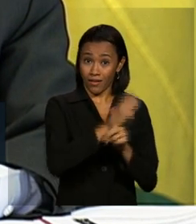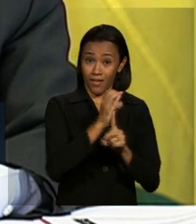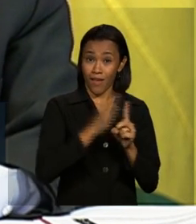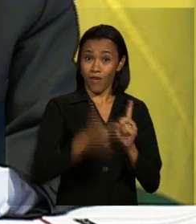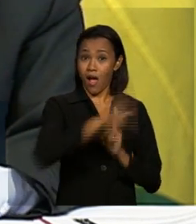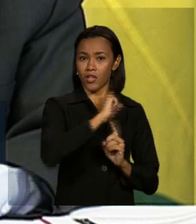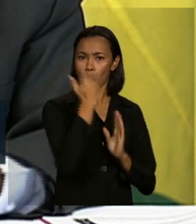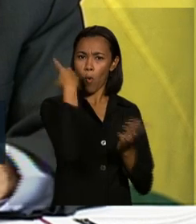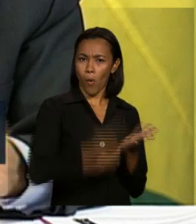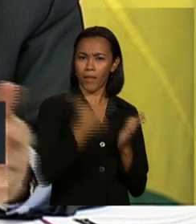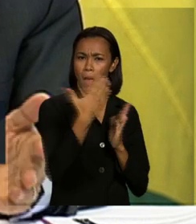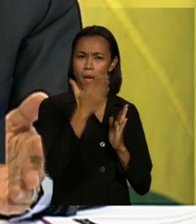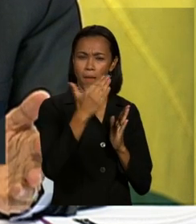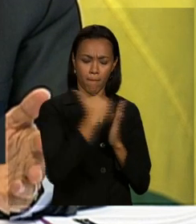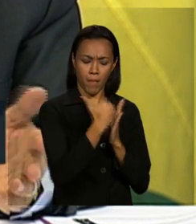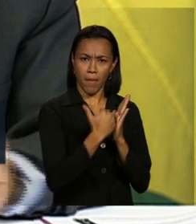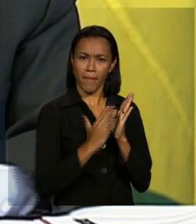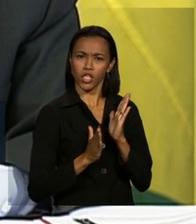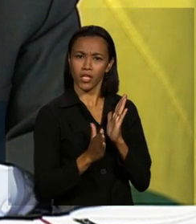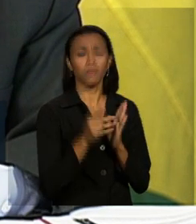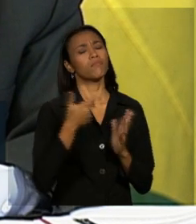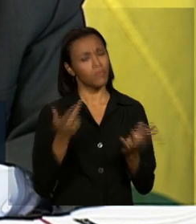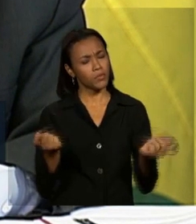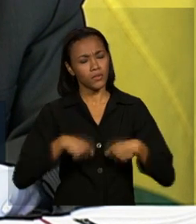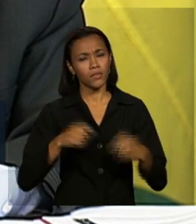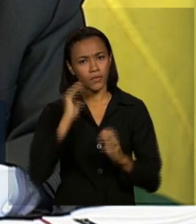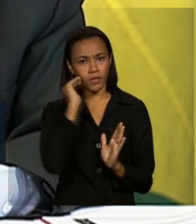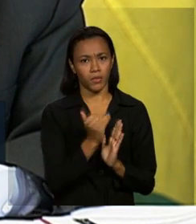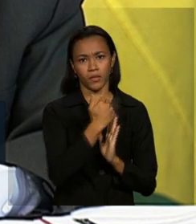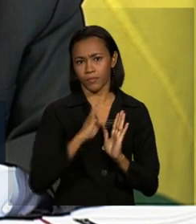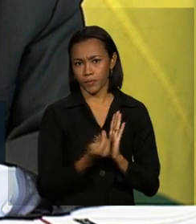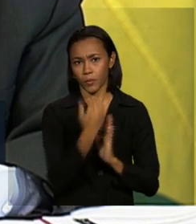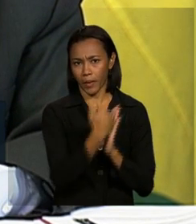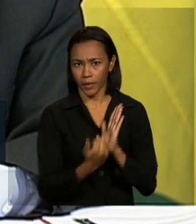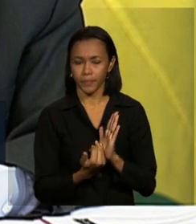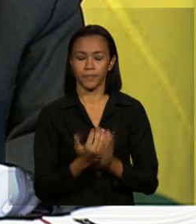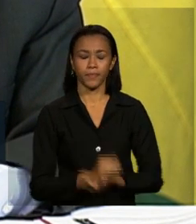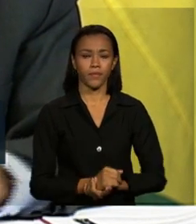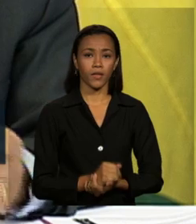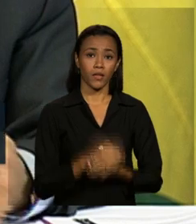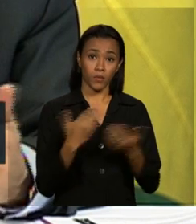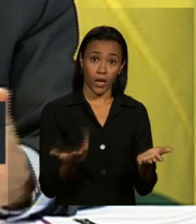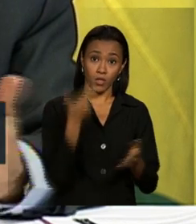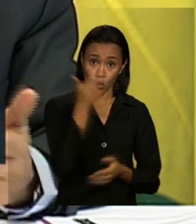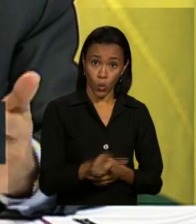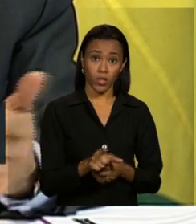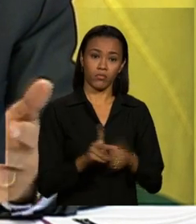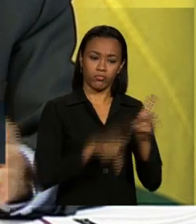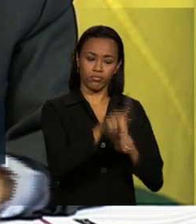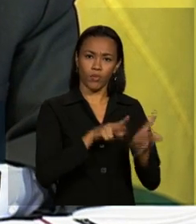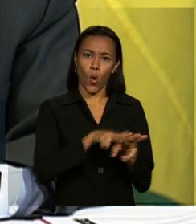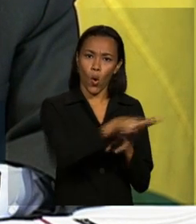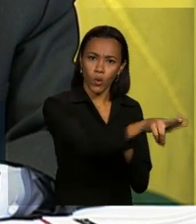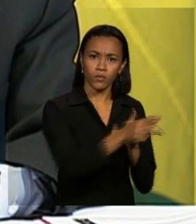estabelecido no caso eh das eh rodovias nós trabalhamos